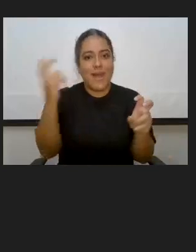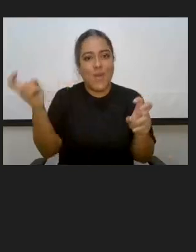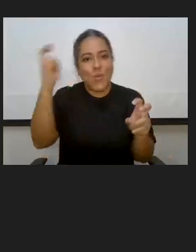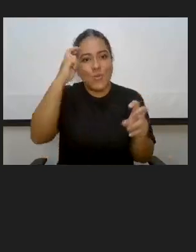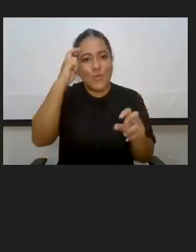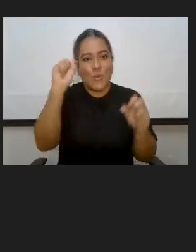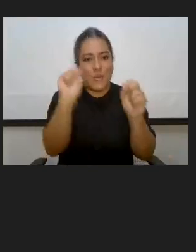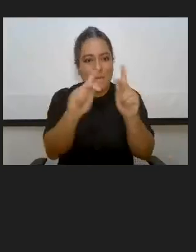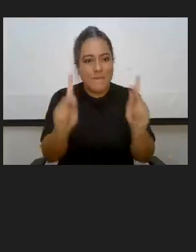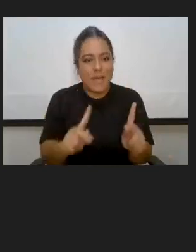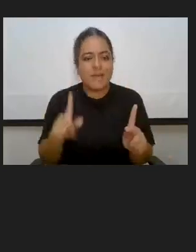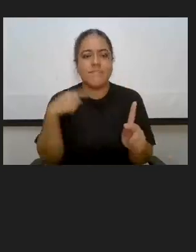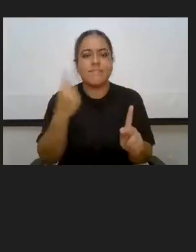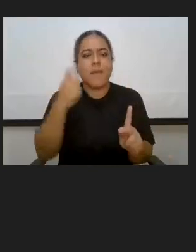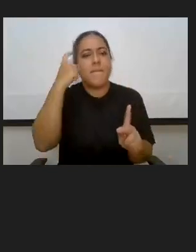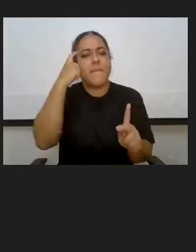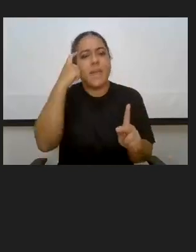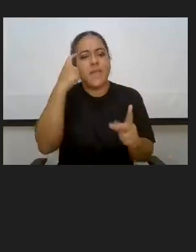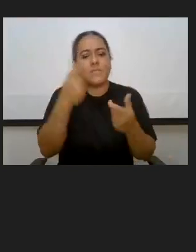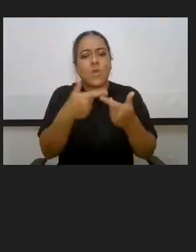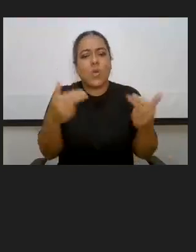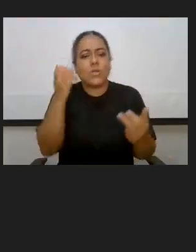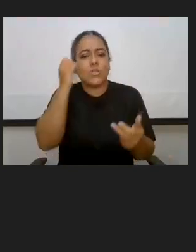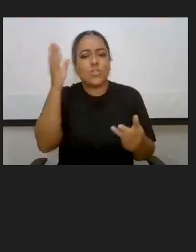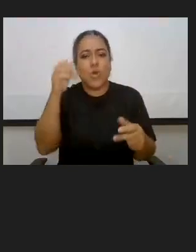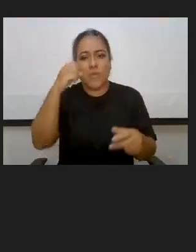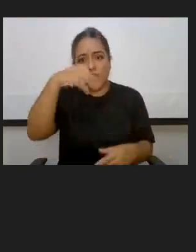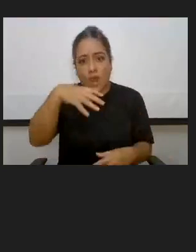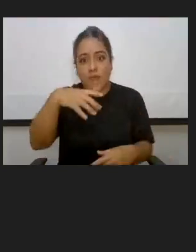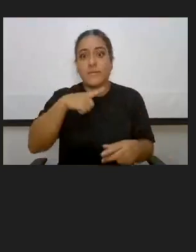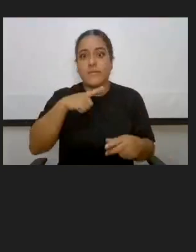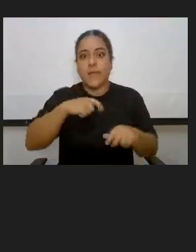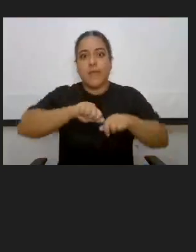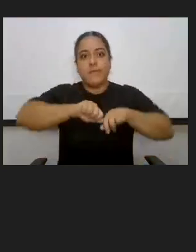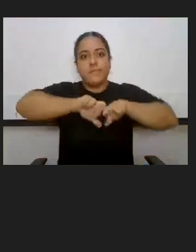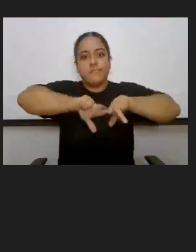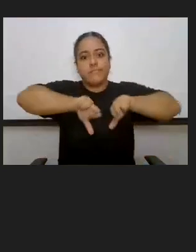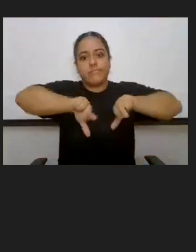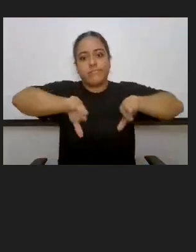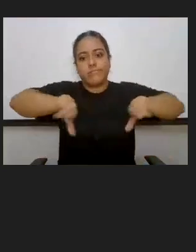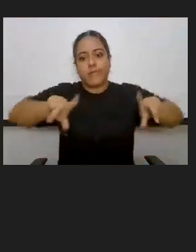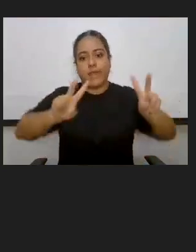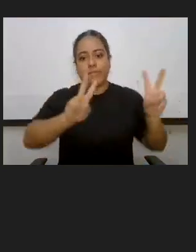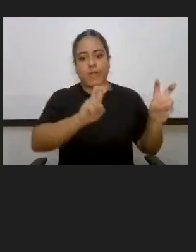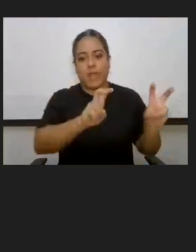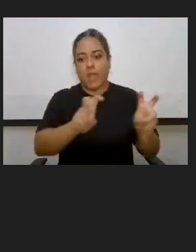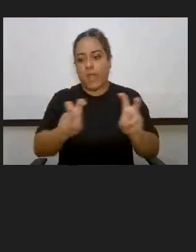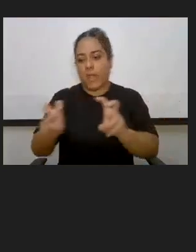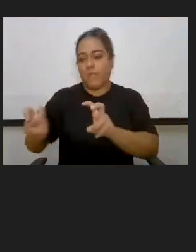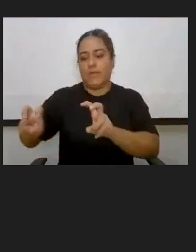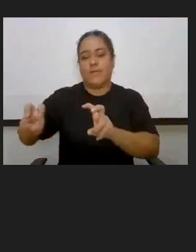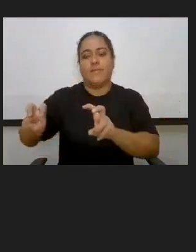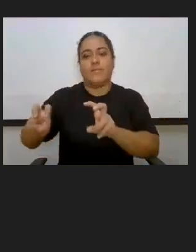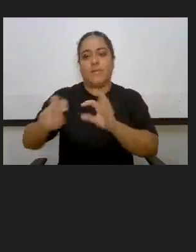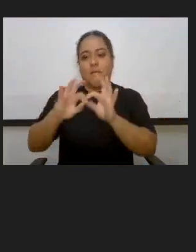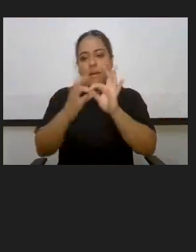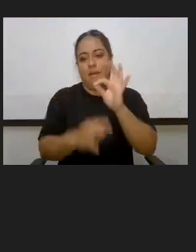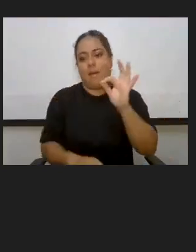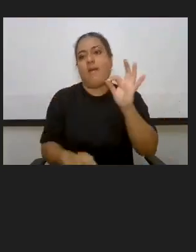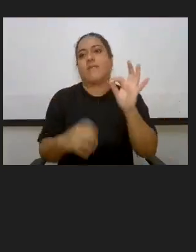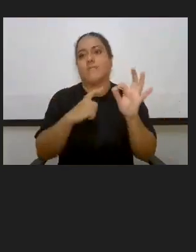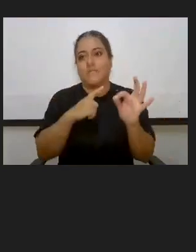gente pensa nas questões da violência, a gente também tem um escopo grande de temáticas que